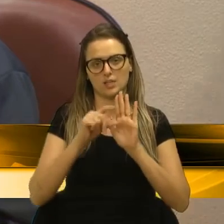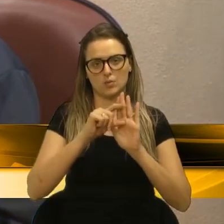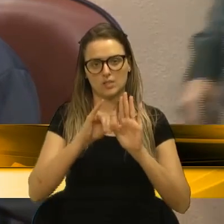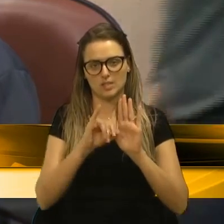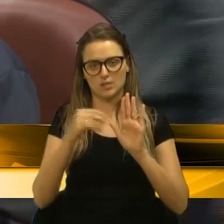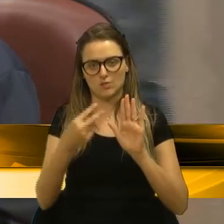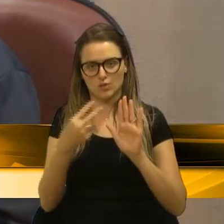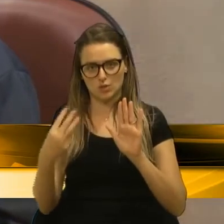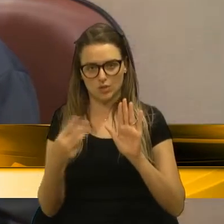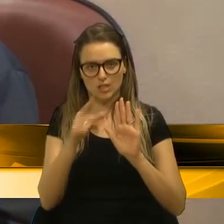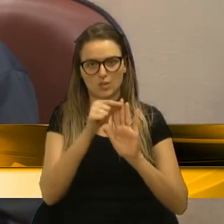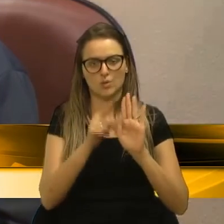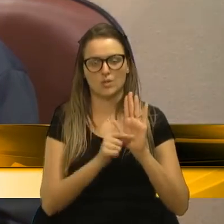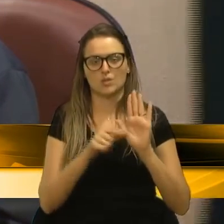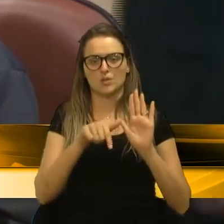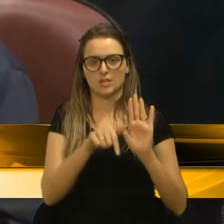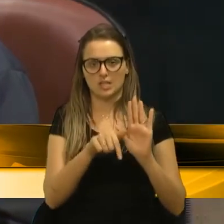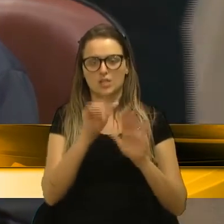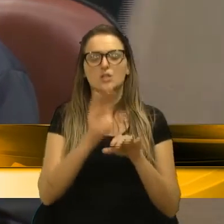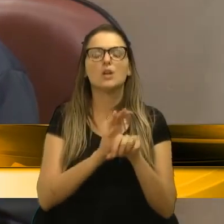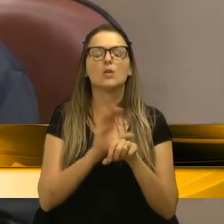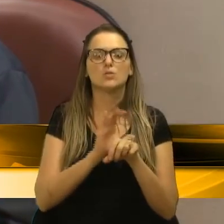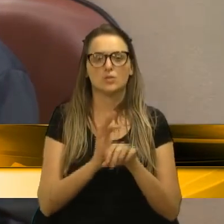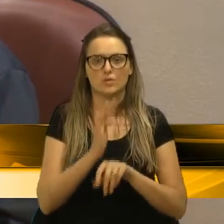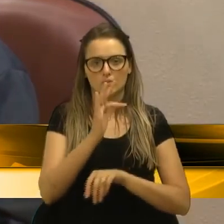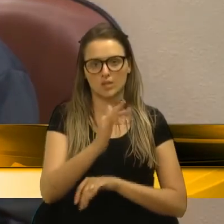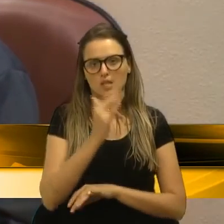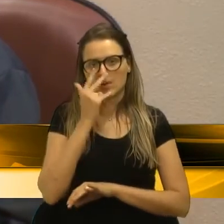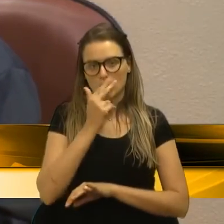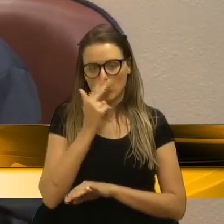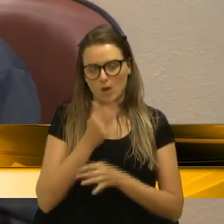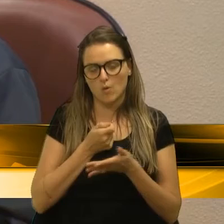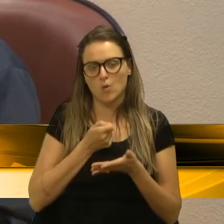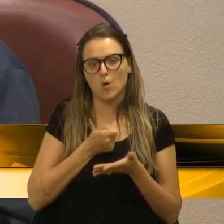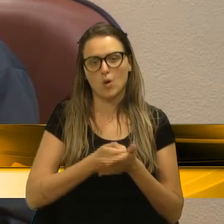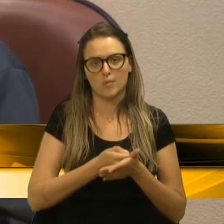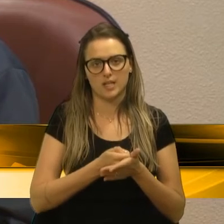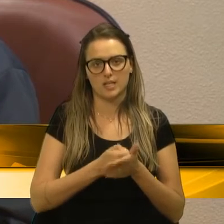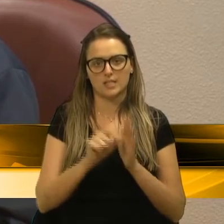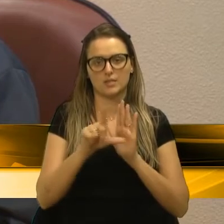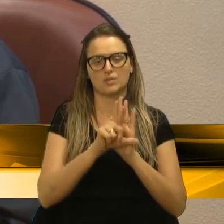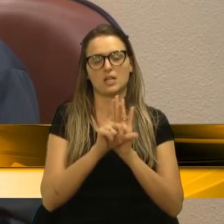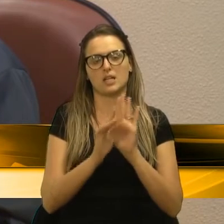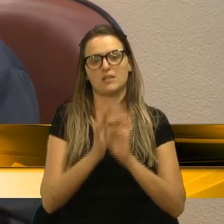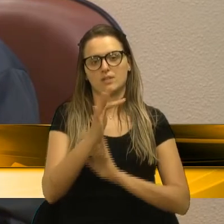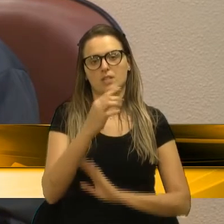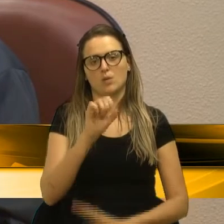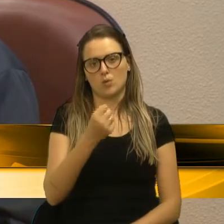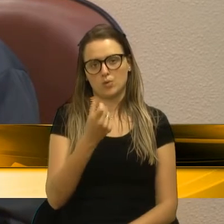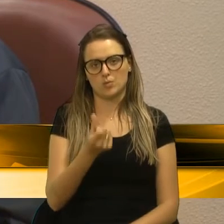23 do artigo 7º da Constituição Federal, conforme exigências previstas na Lei Federal número